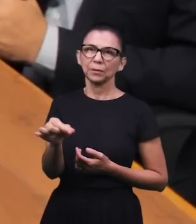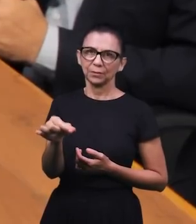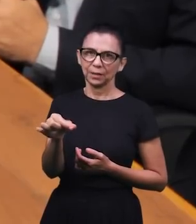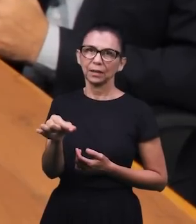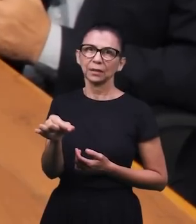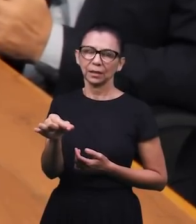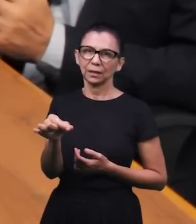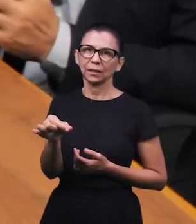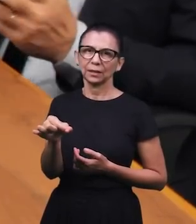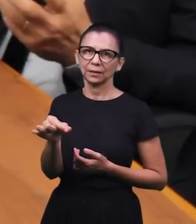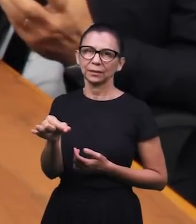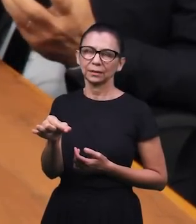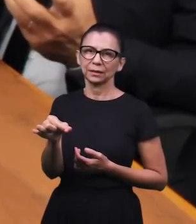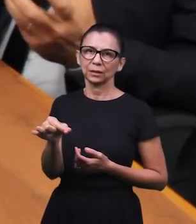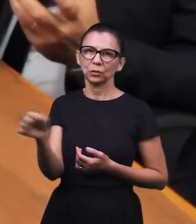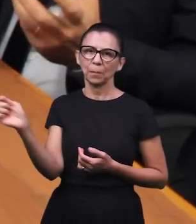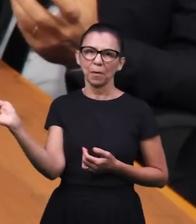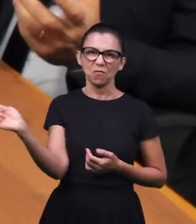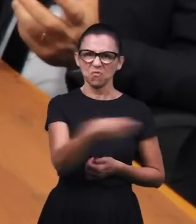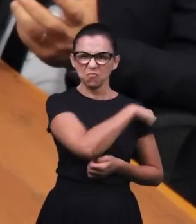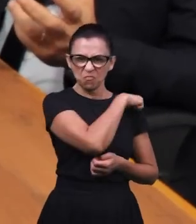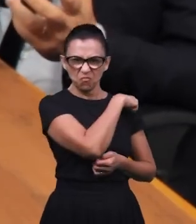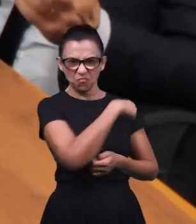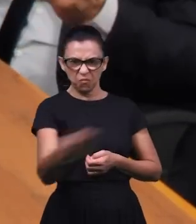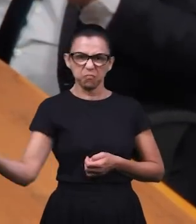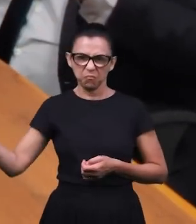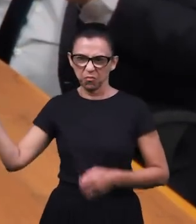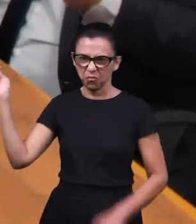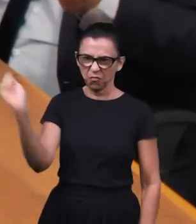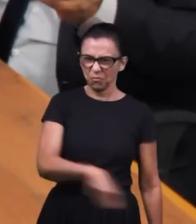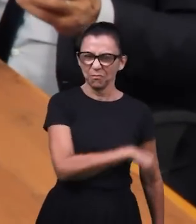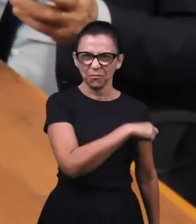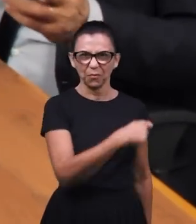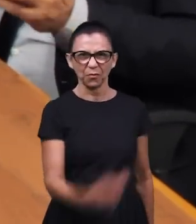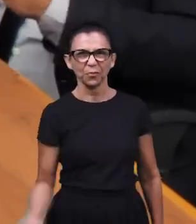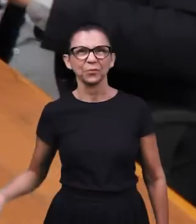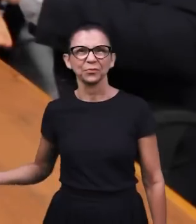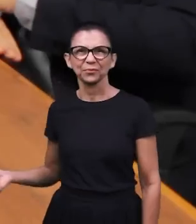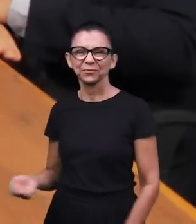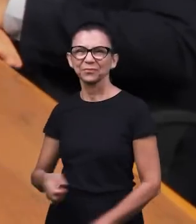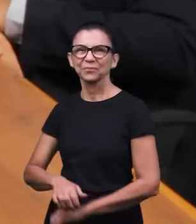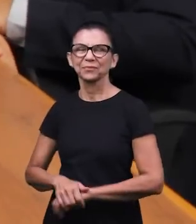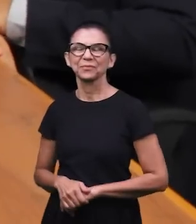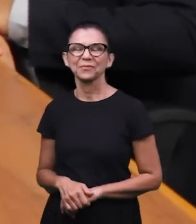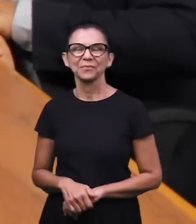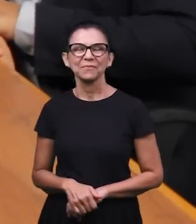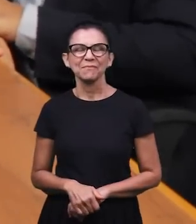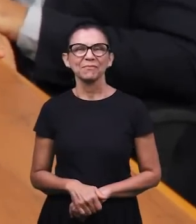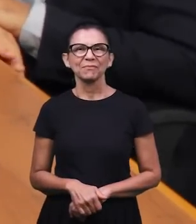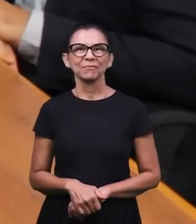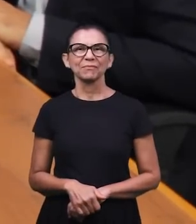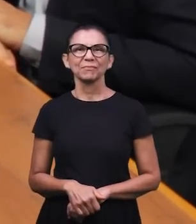é cuidado. Não é a vara física, não é lá na goiabeira tirar uma... E querer só